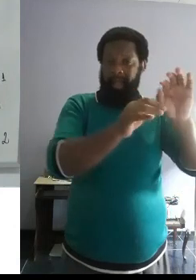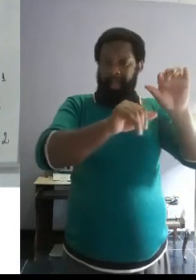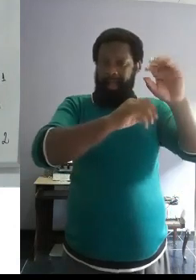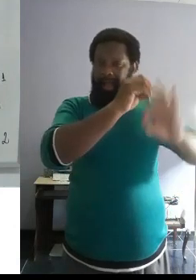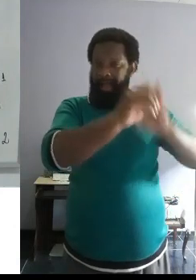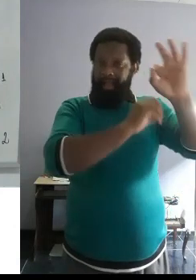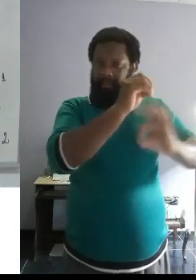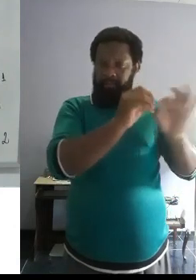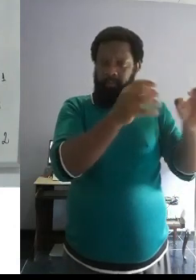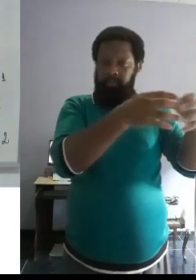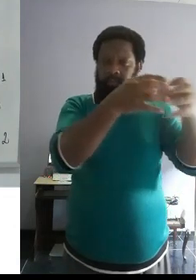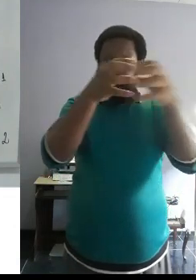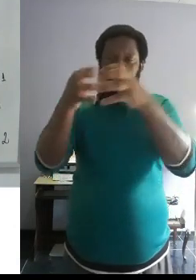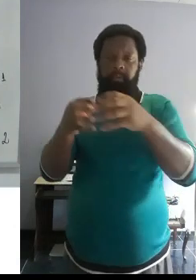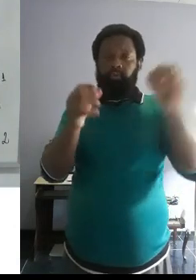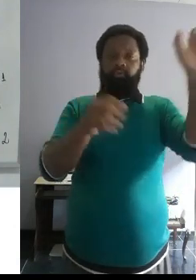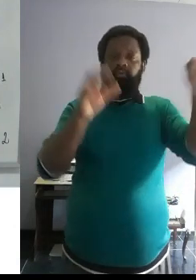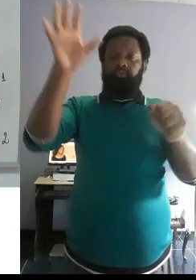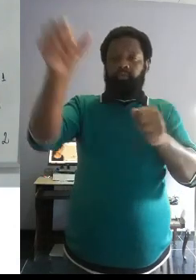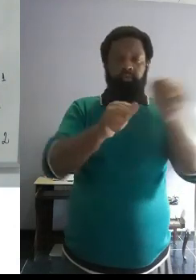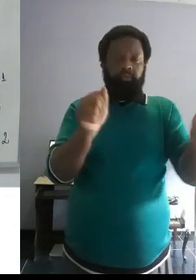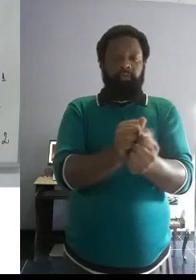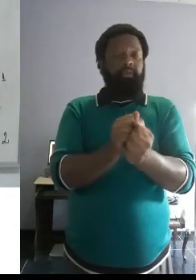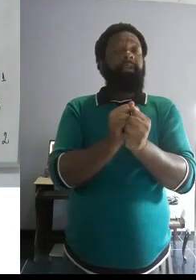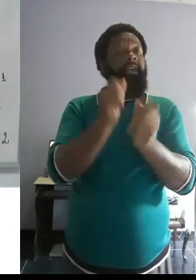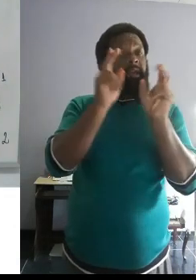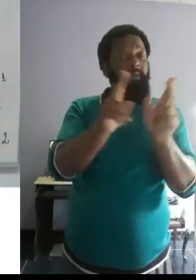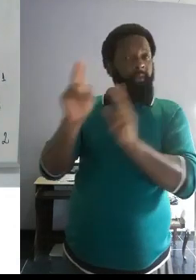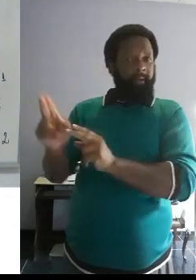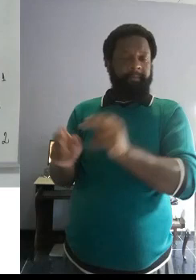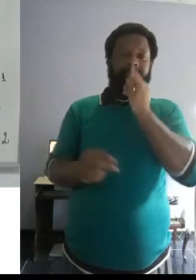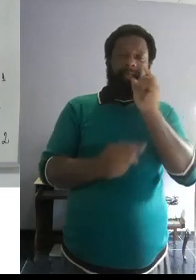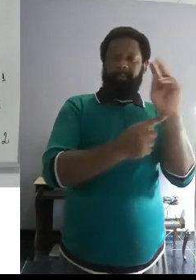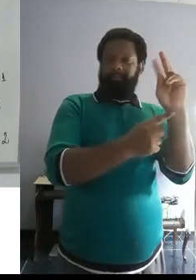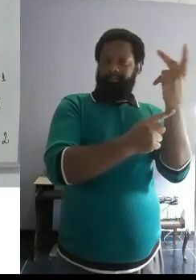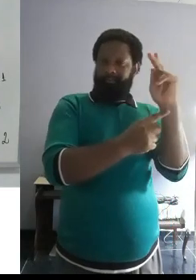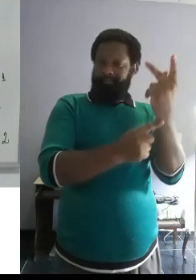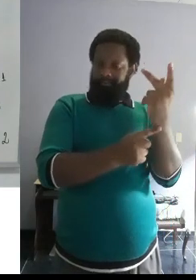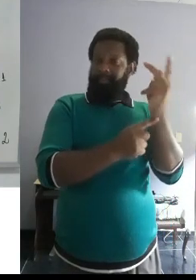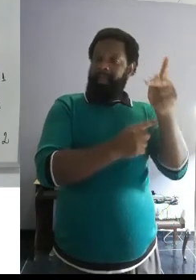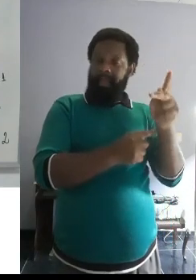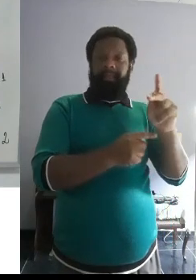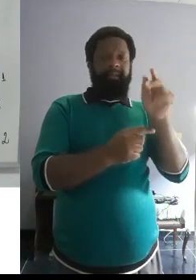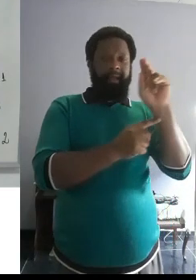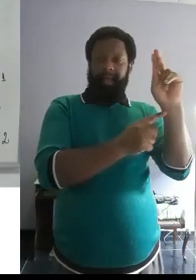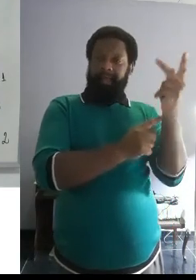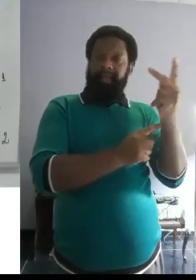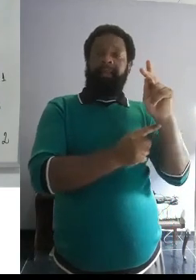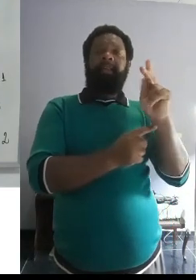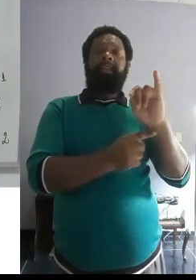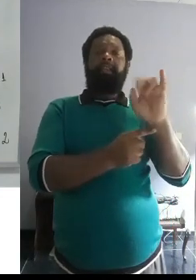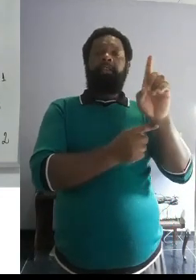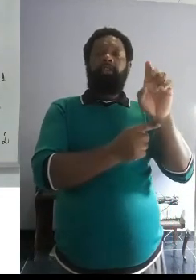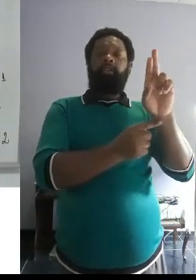átomos que são quimicamente iguais. Por exemplo, o hidrogênio. Esse símbolo H representa